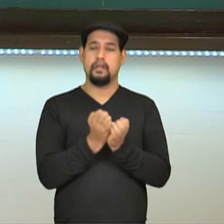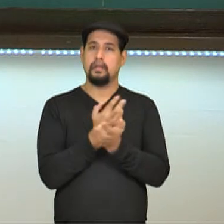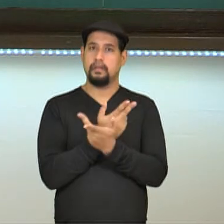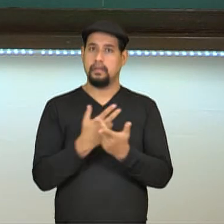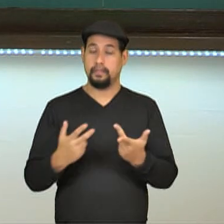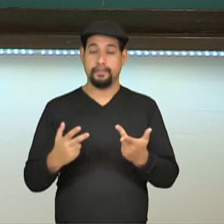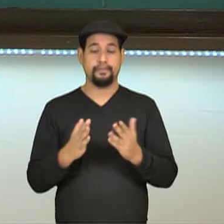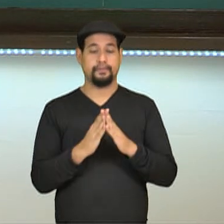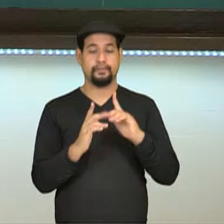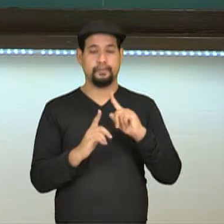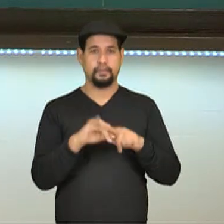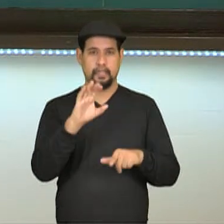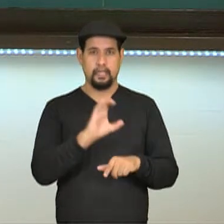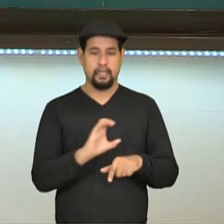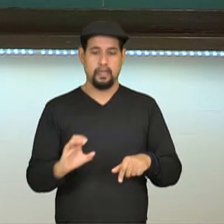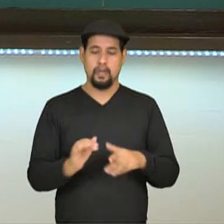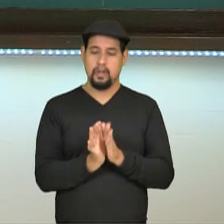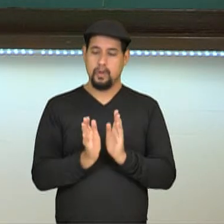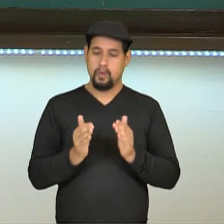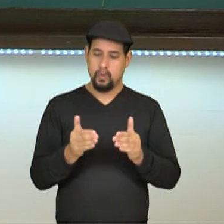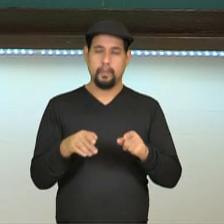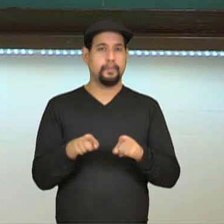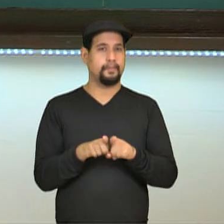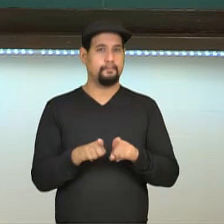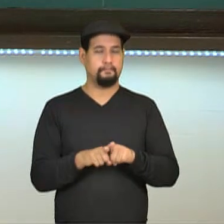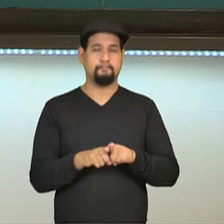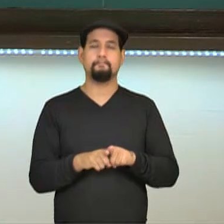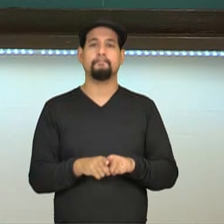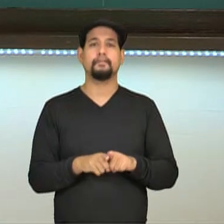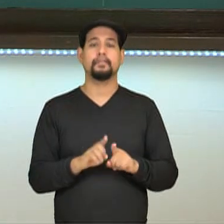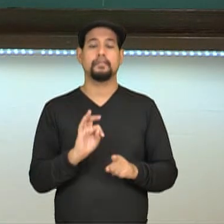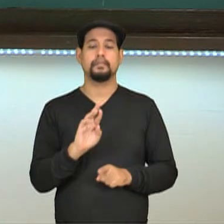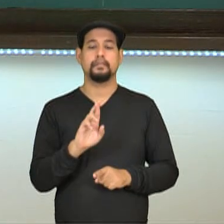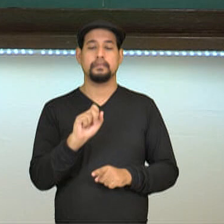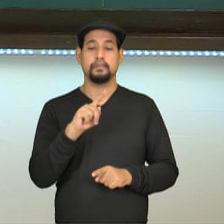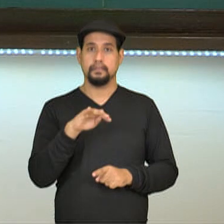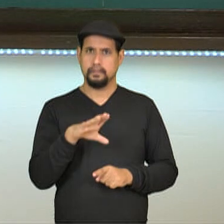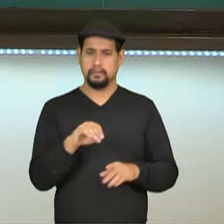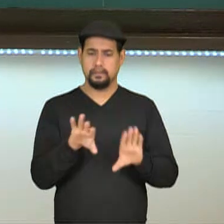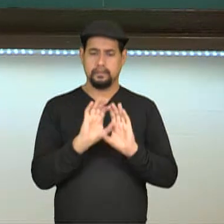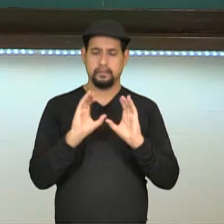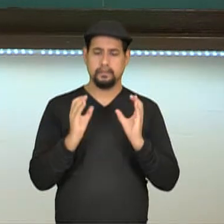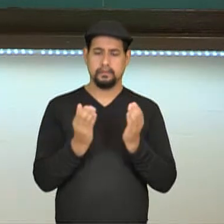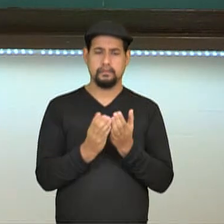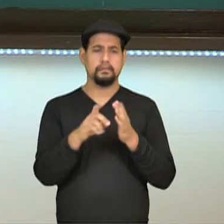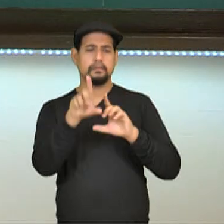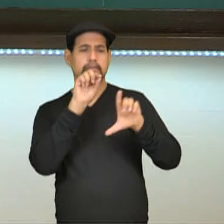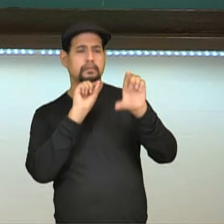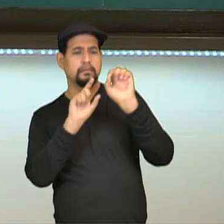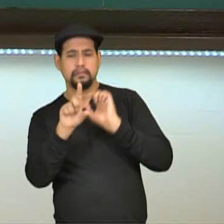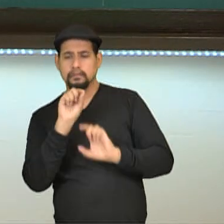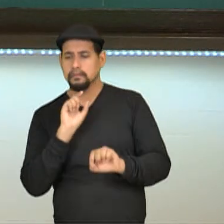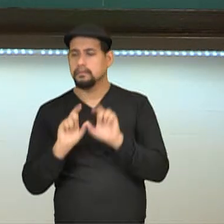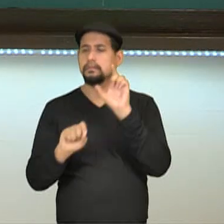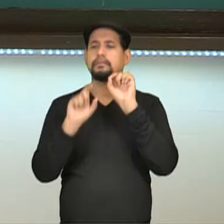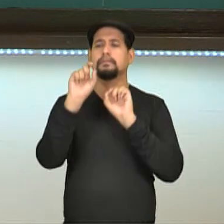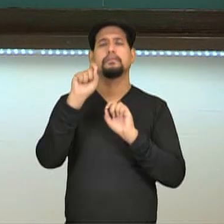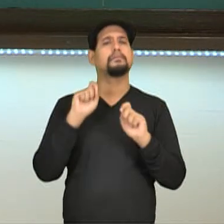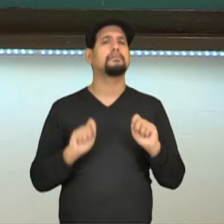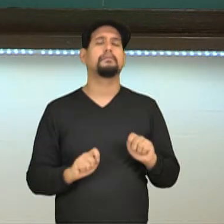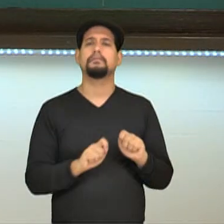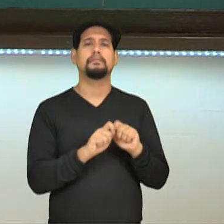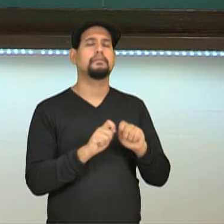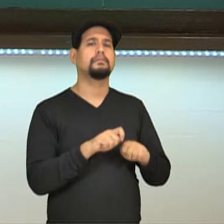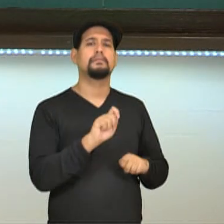se reuniu a partir do Concílio de Trento e ali eles decidiram quais medidas eles iriam